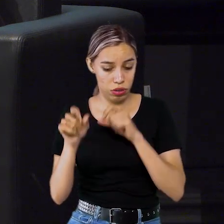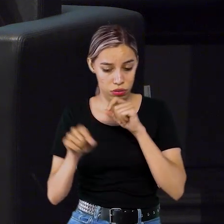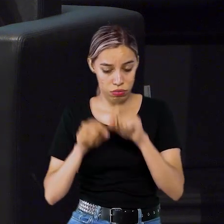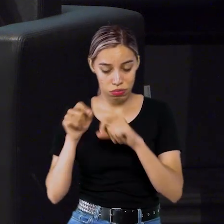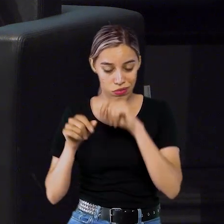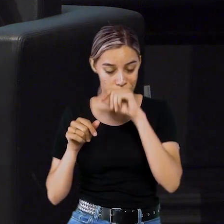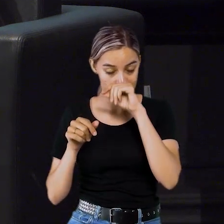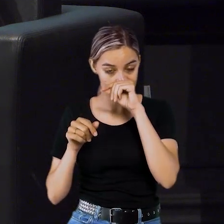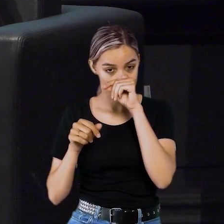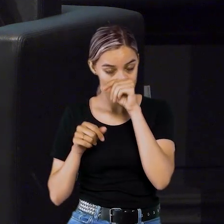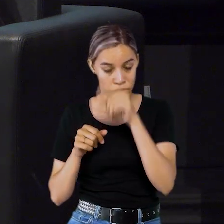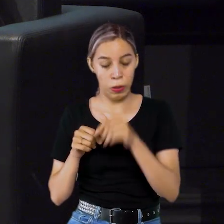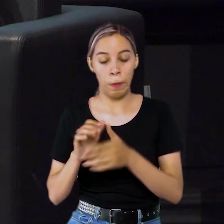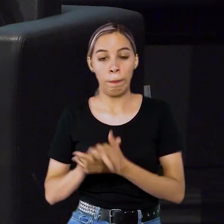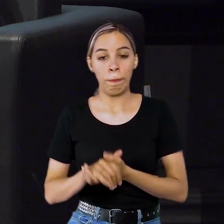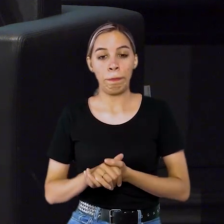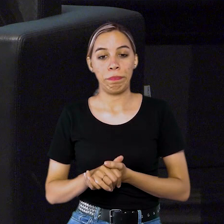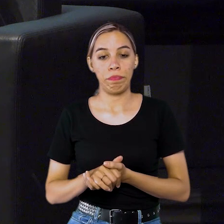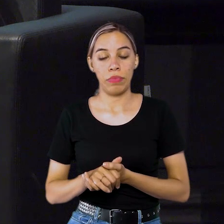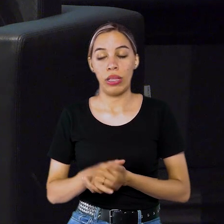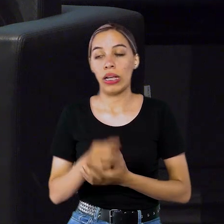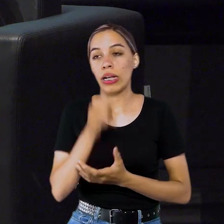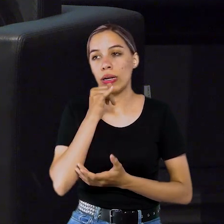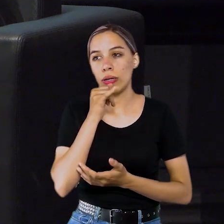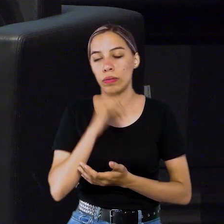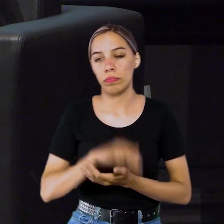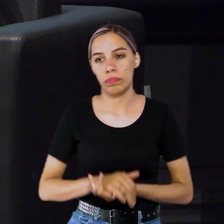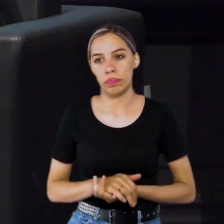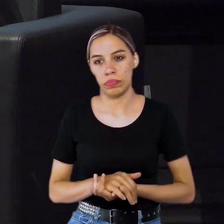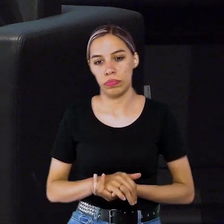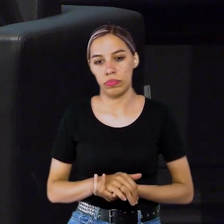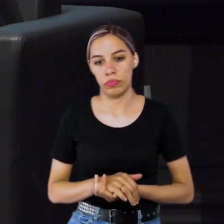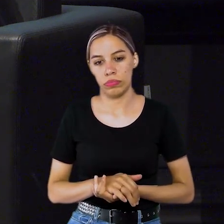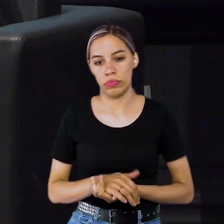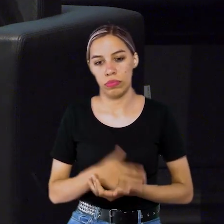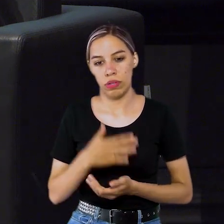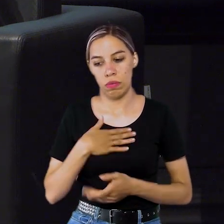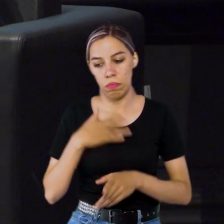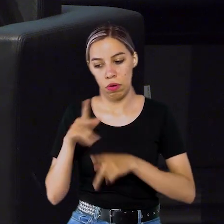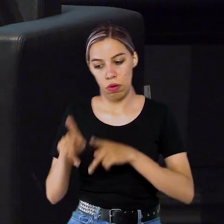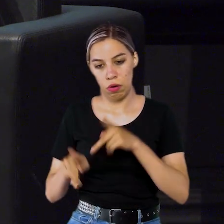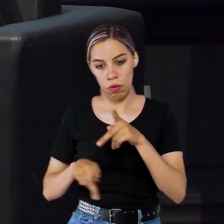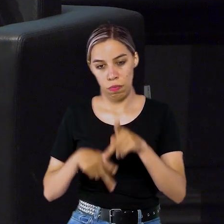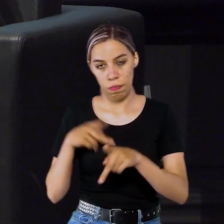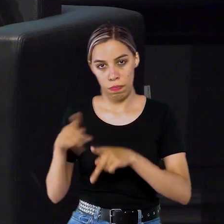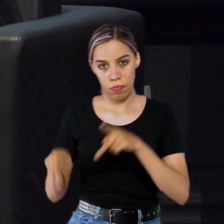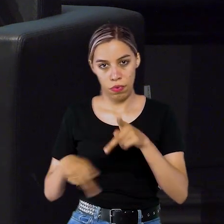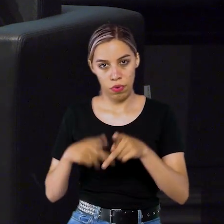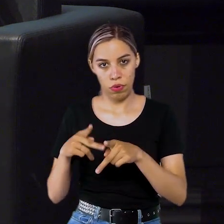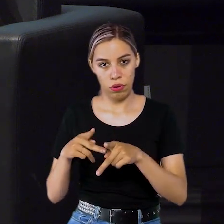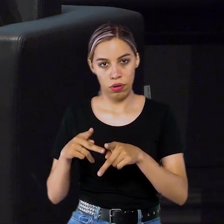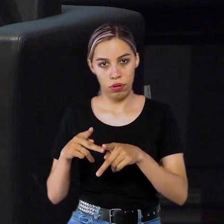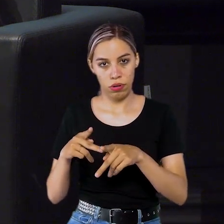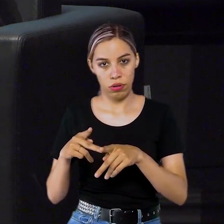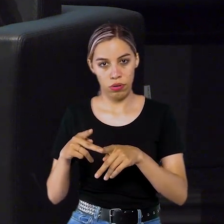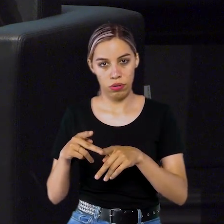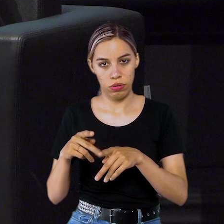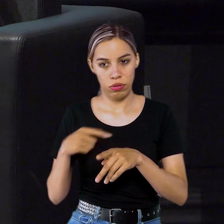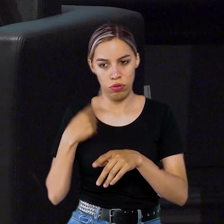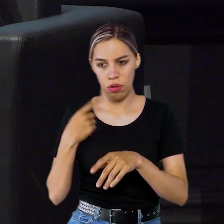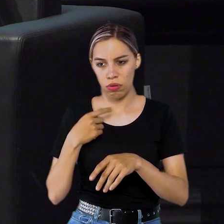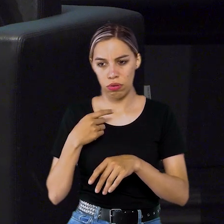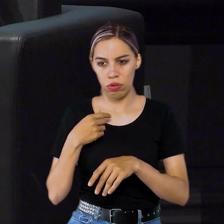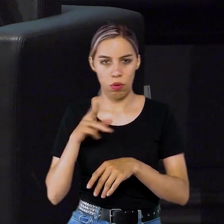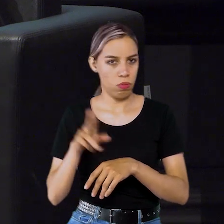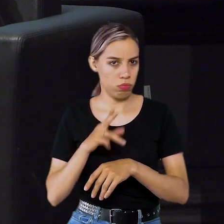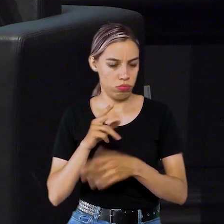nessa questão da ayahuasca mesmo, né? Por exemplo, meu povo Paité-Suruí, a gente não toma